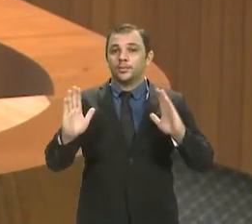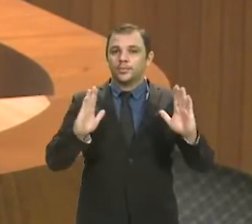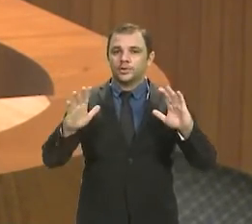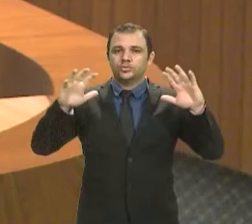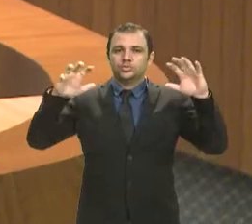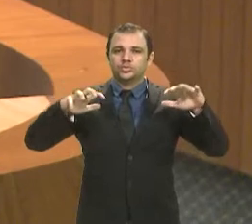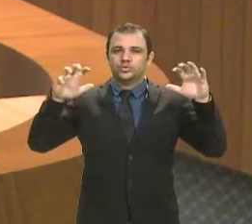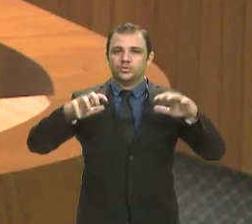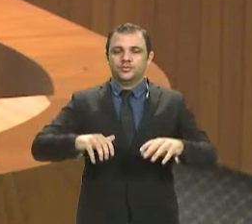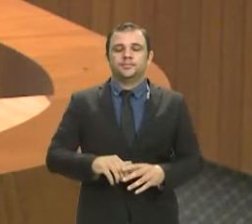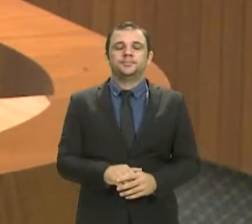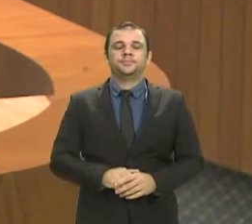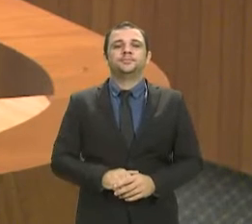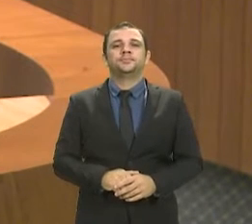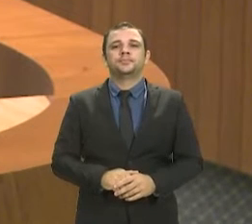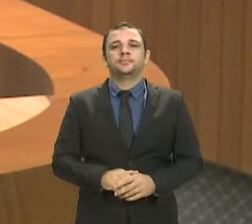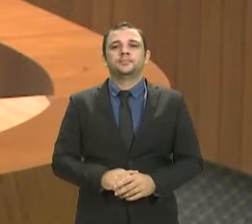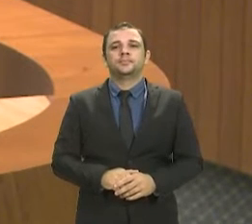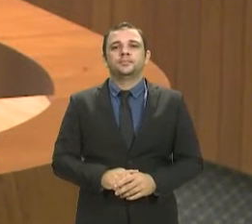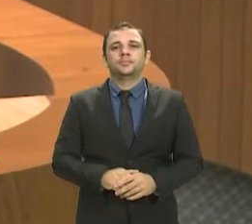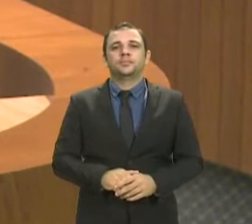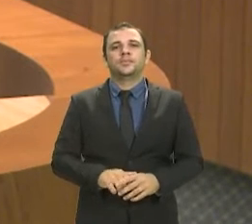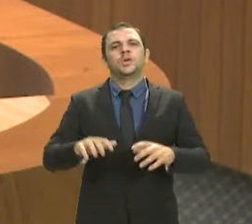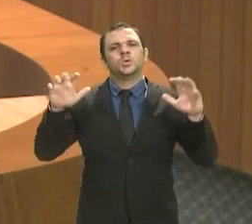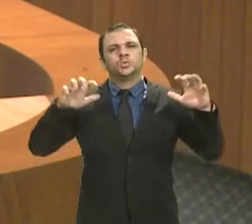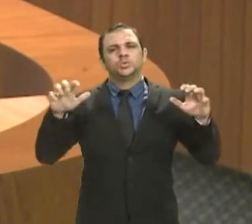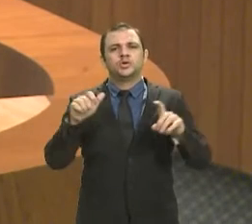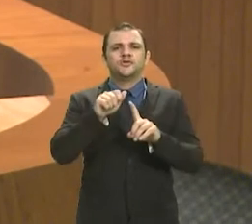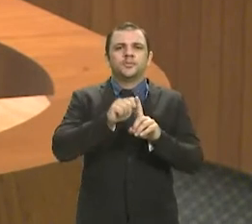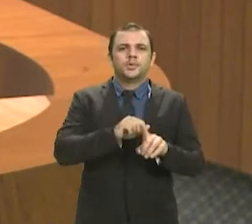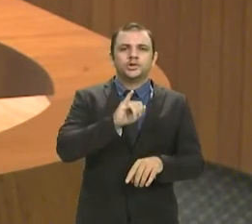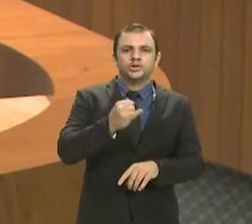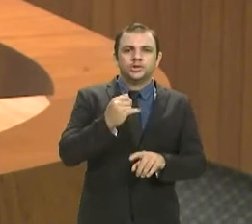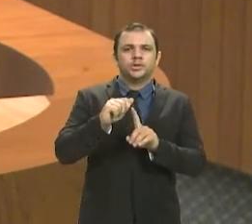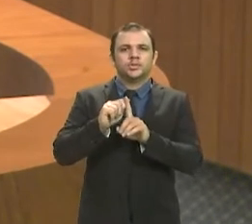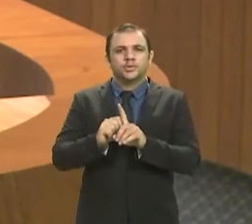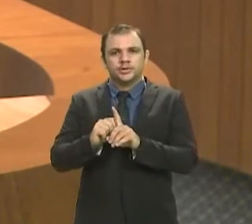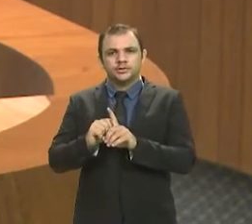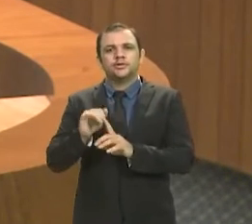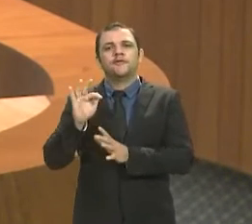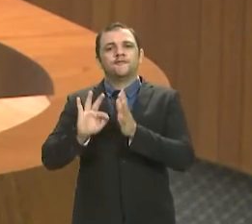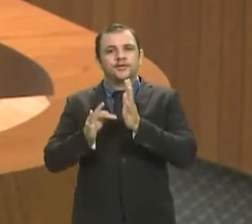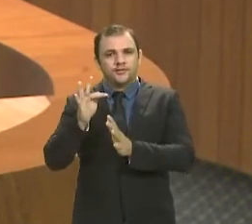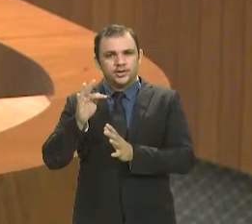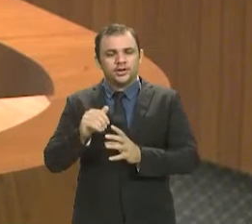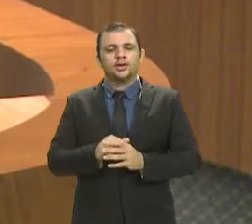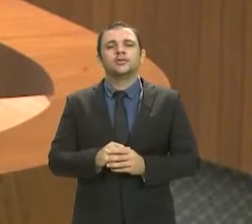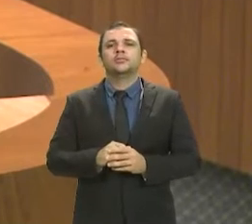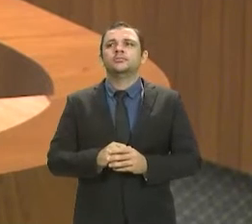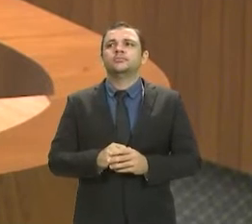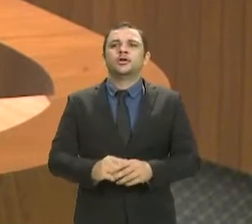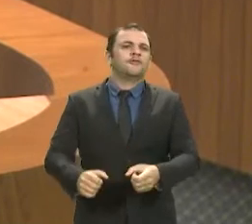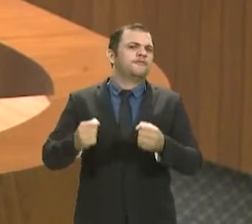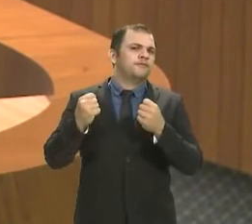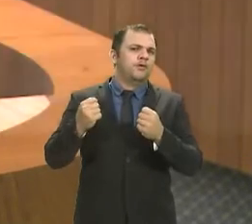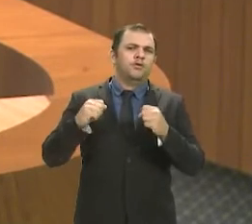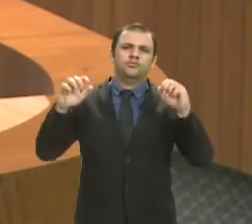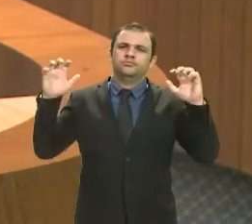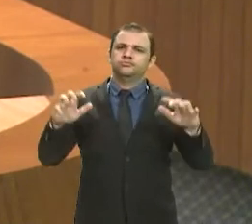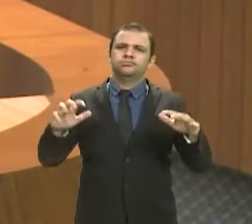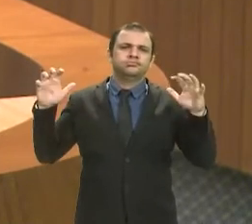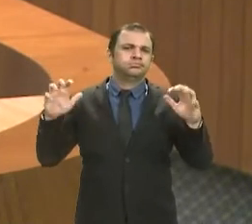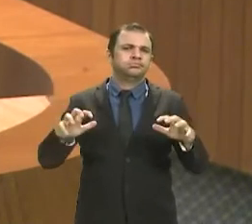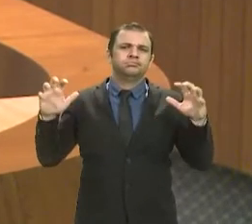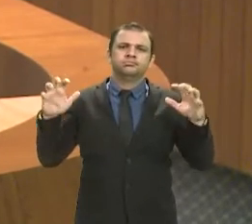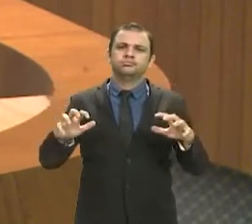chuvoso. As chuvas em janeiro e fevereiro, elas tiveram uma intensidade também muito grande.